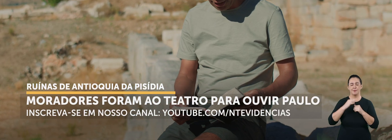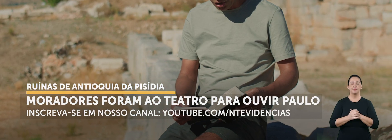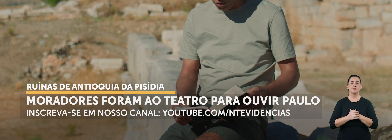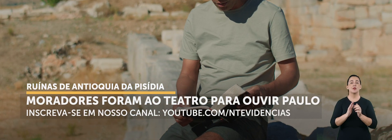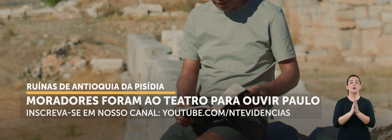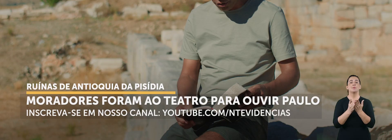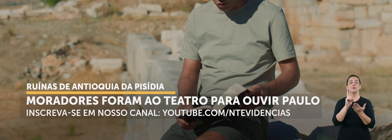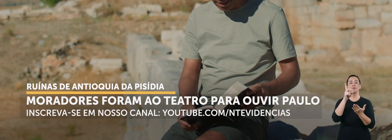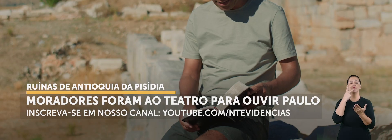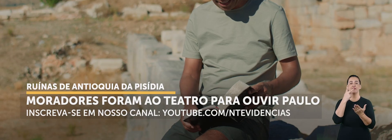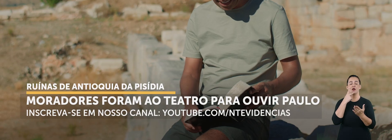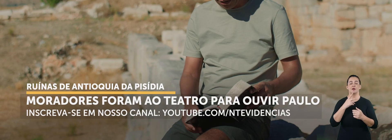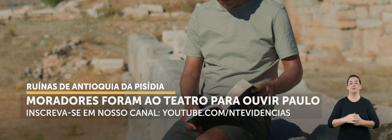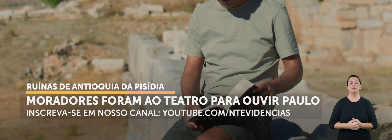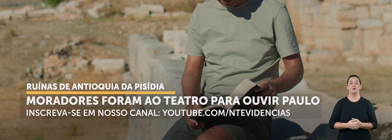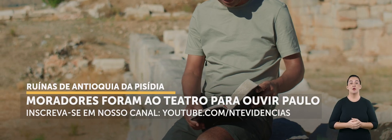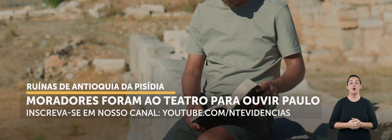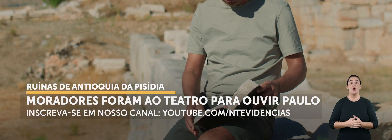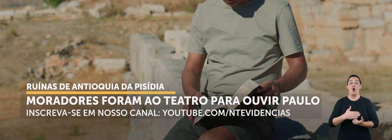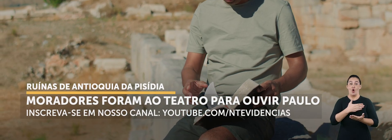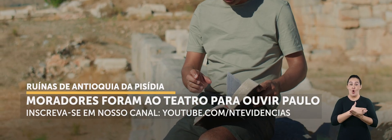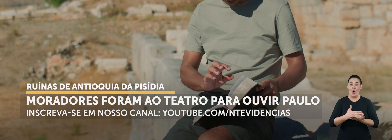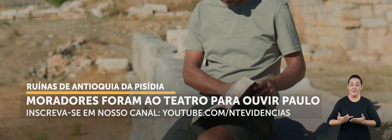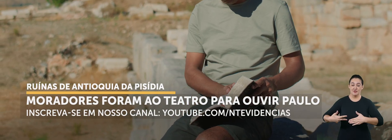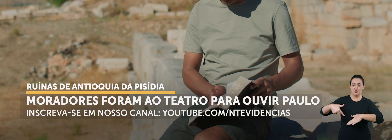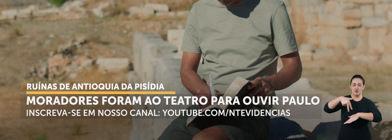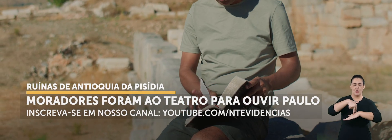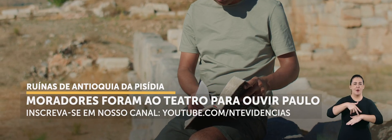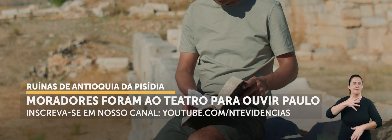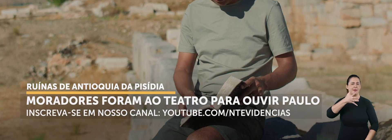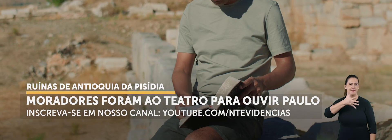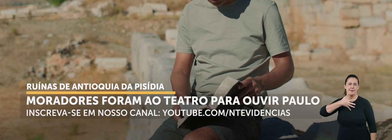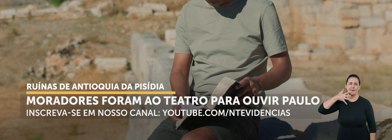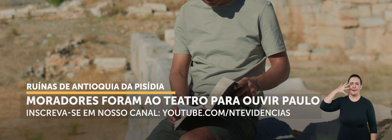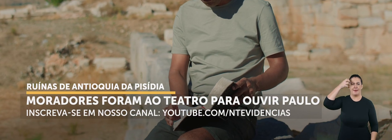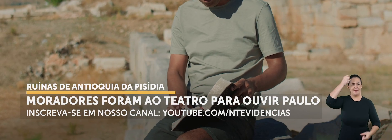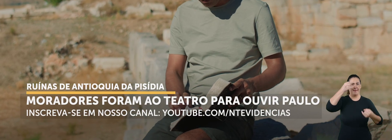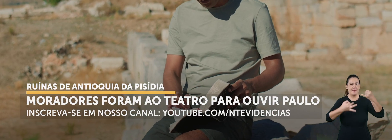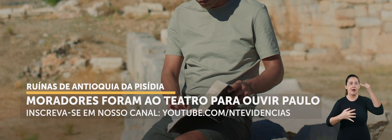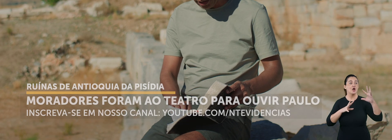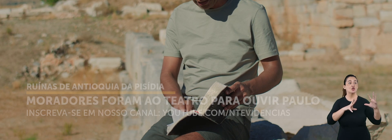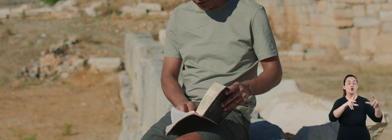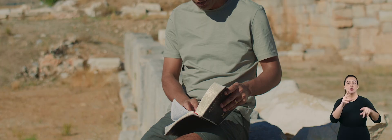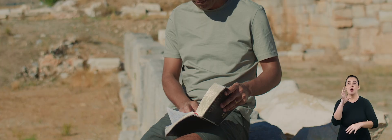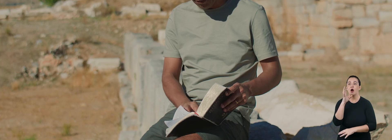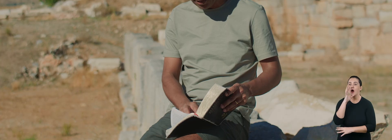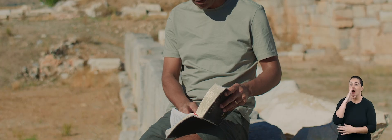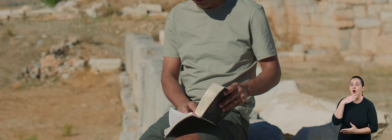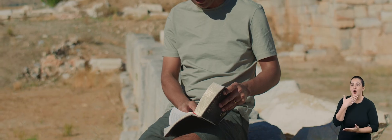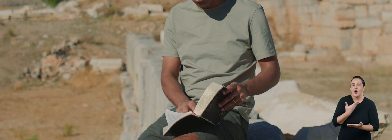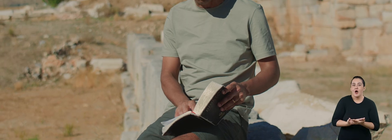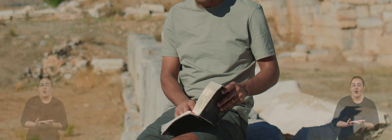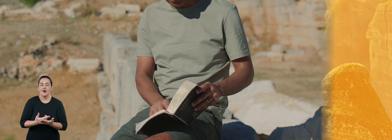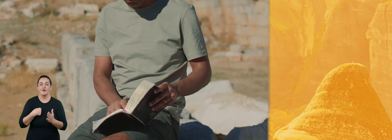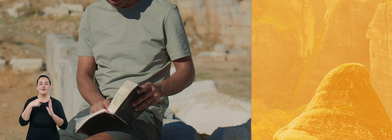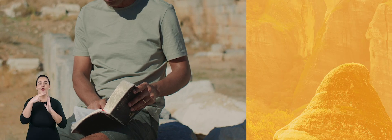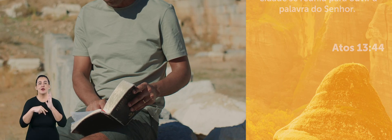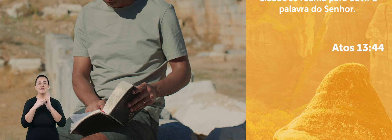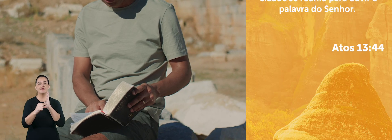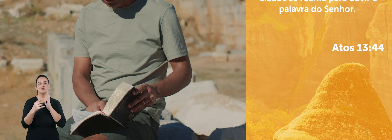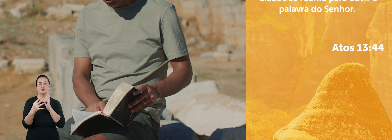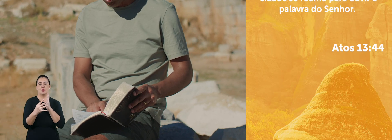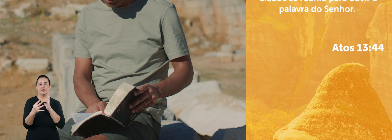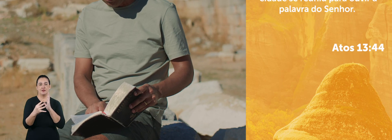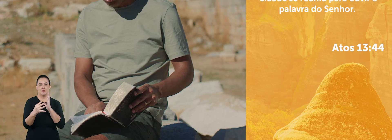diz o seguinte, que quando eles começaram a falar, todos ficaram tão encantados que vieram para ouvi-lo. Aqui eu vou ler para vocês o verso